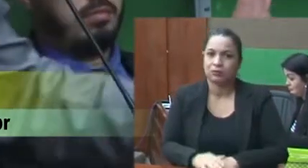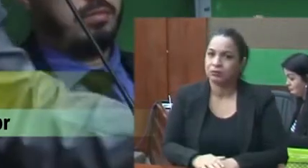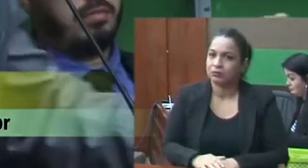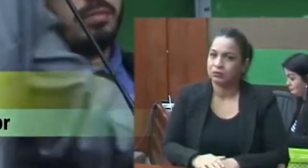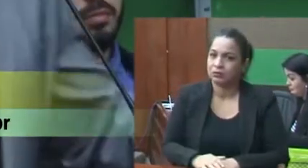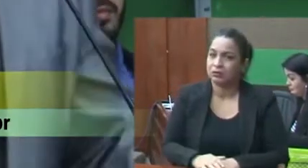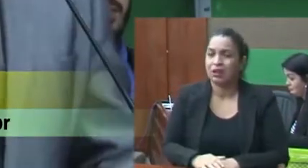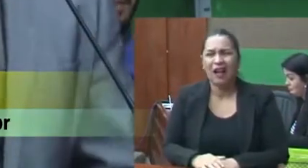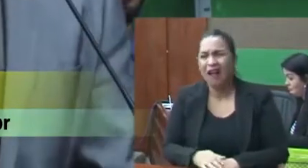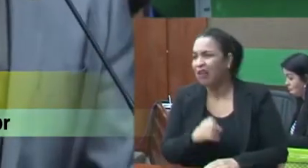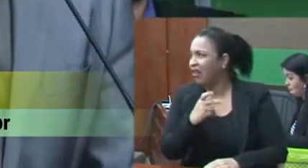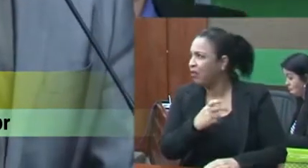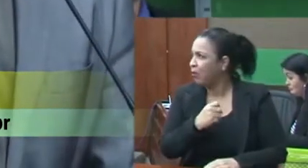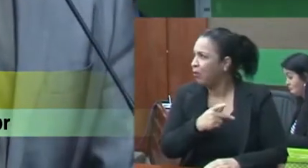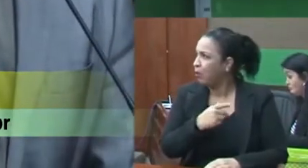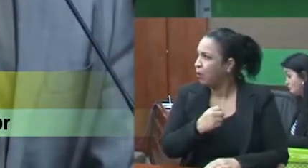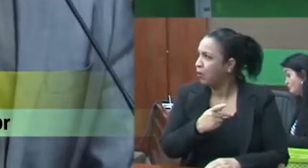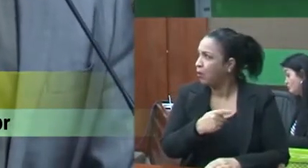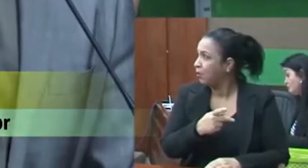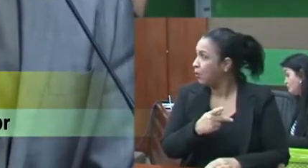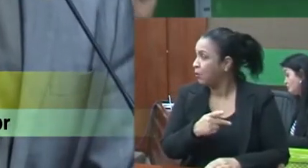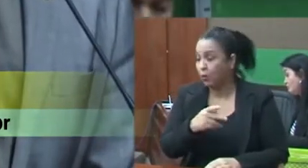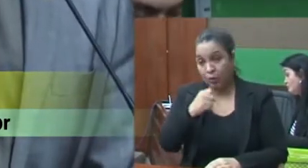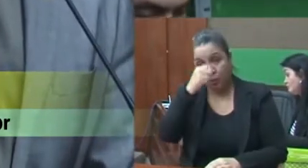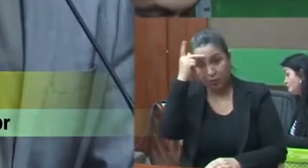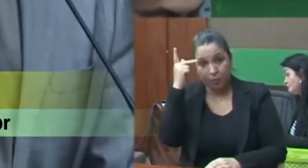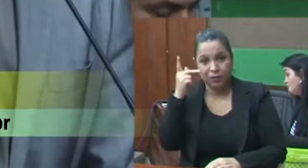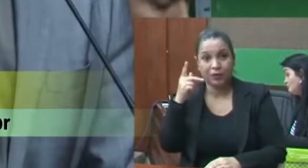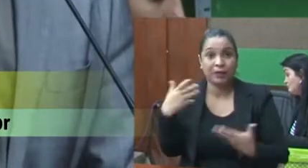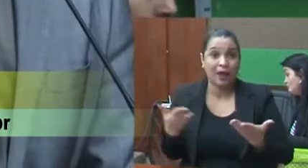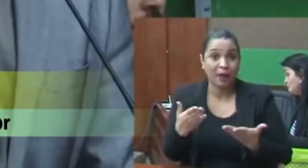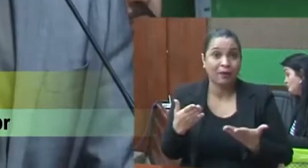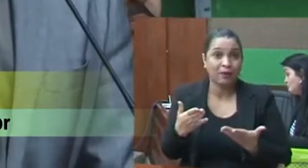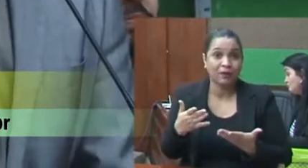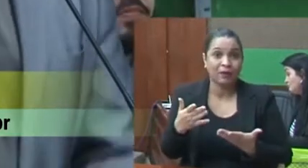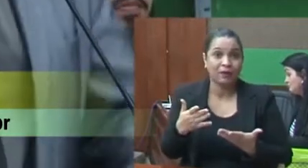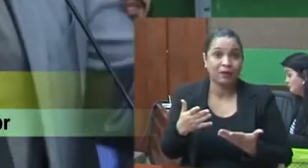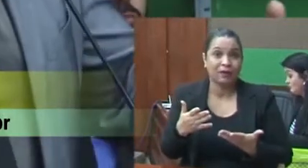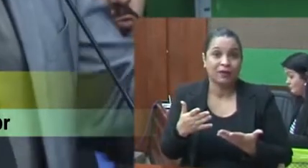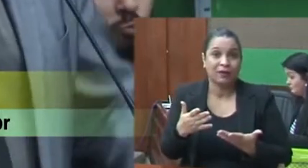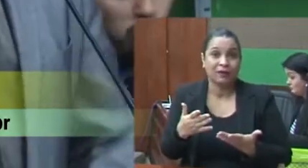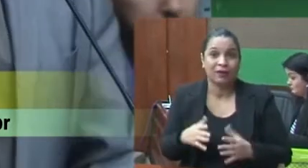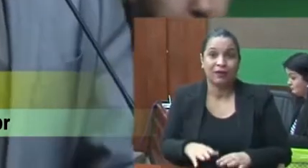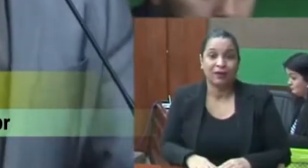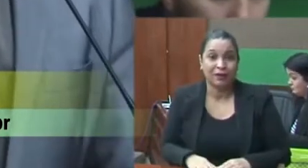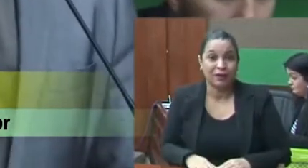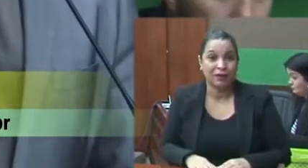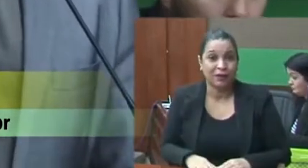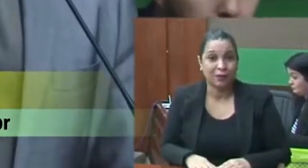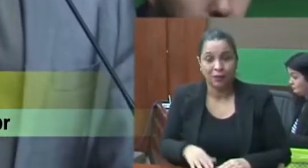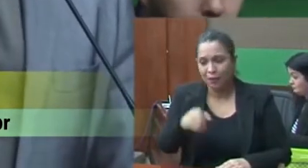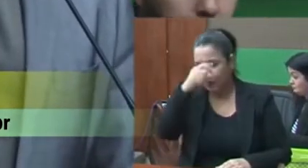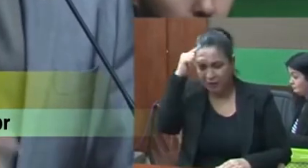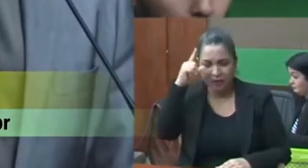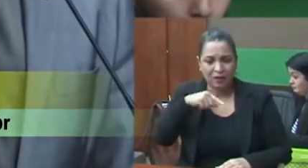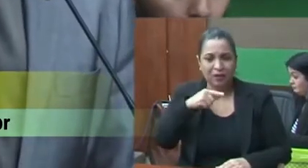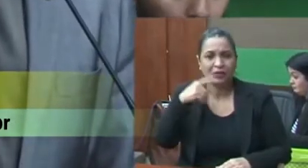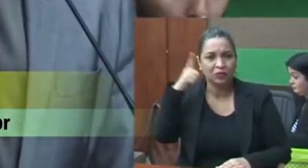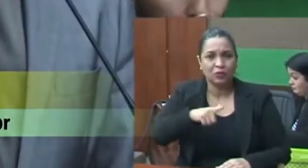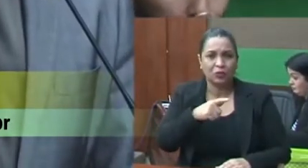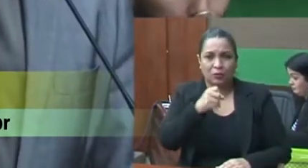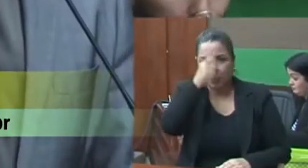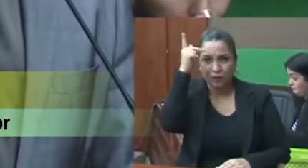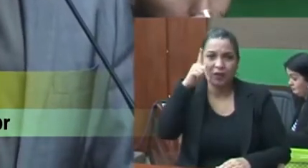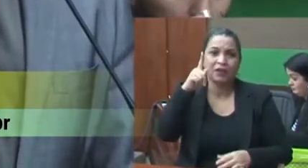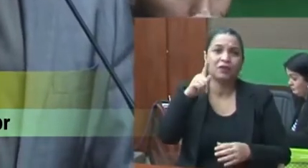Vamos tocando a vida, está tudo bem. O prefeito sai candidato aqui em Cuiabá, o filho é candidato em Várzea Grande. Está tudo bem, ninguém vai